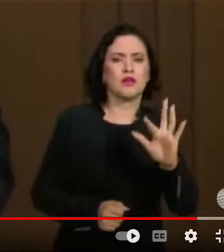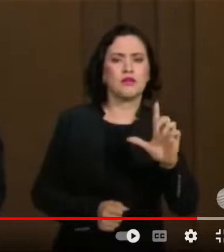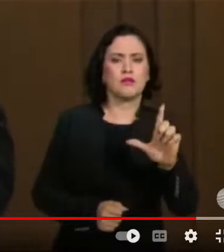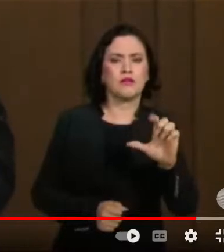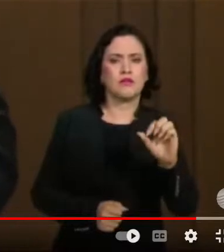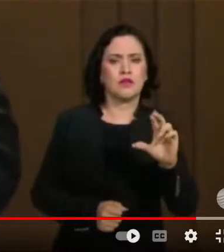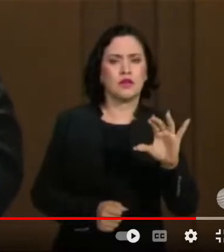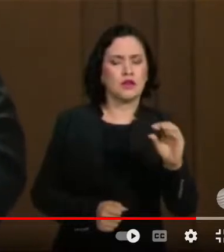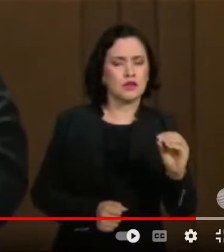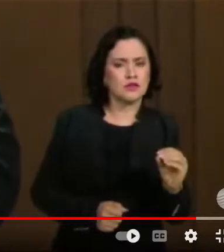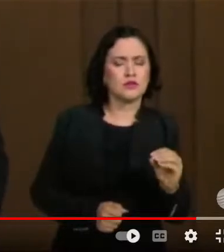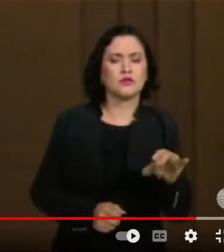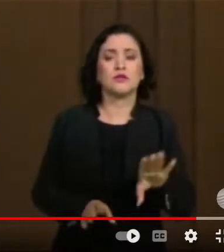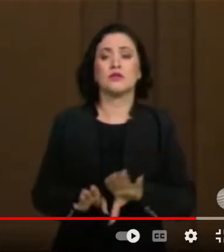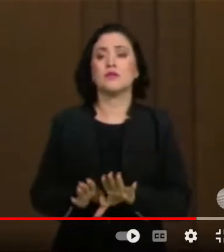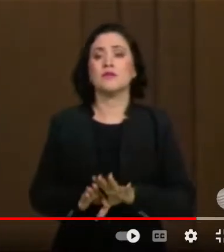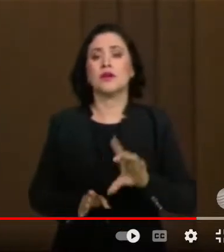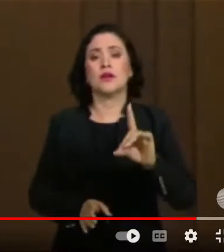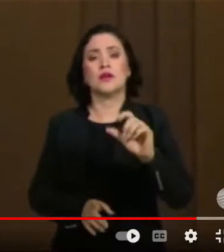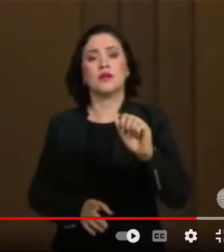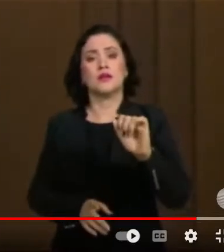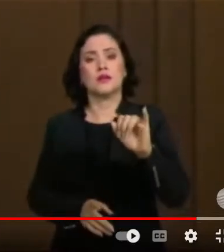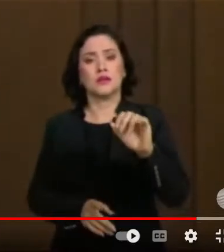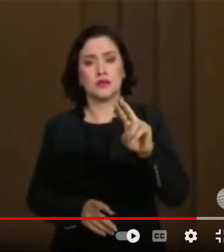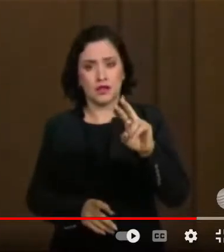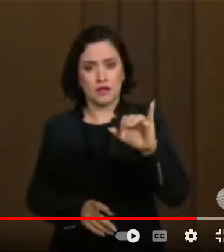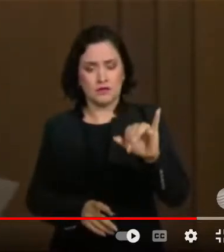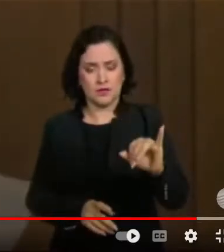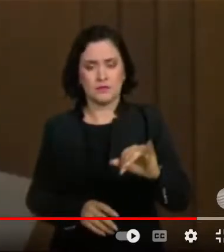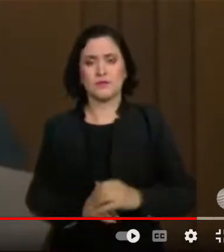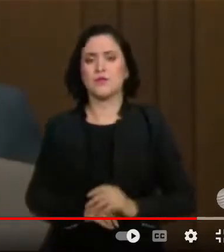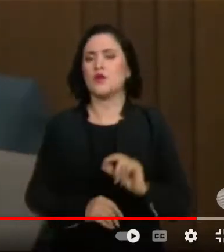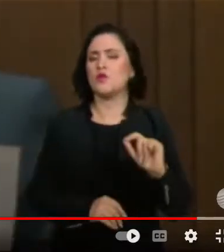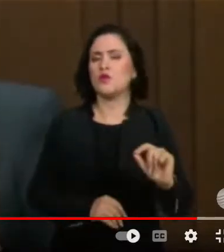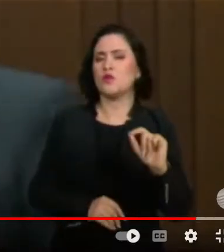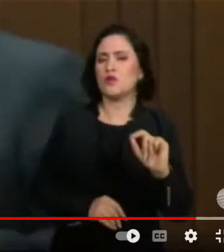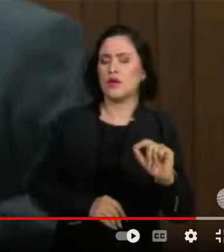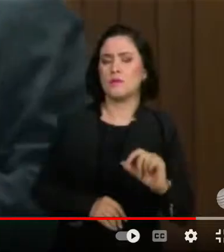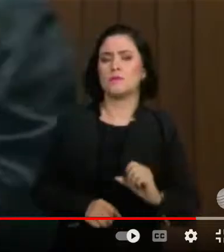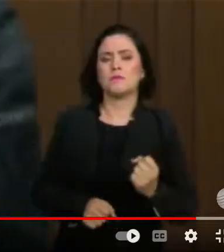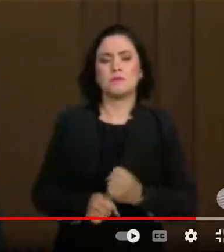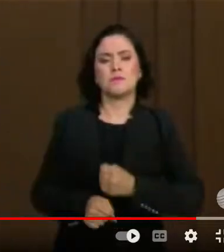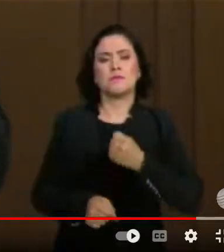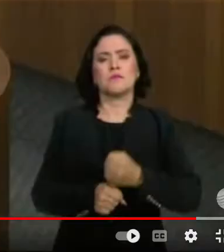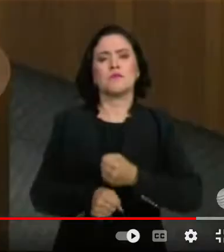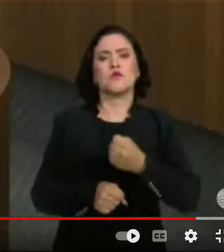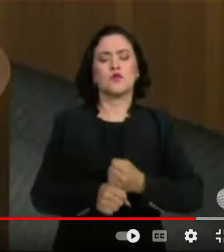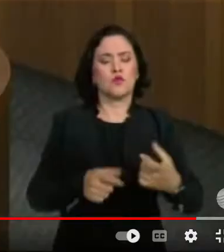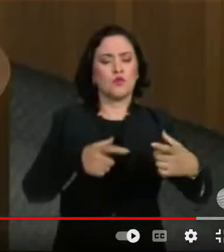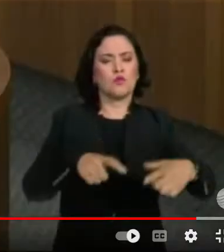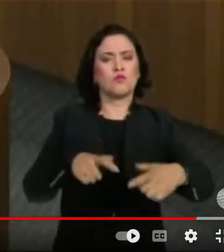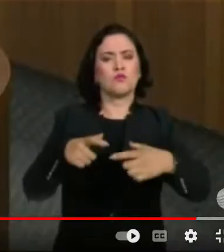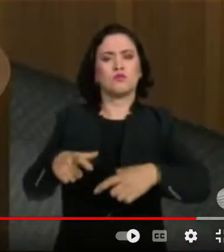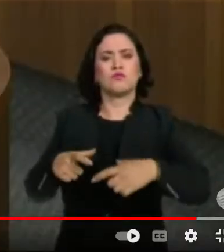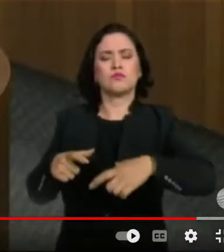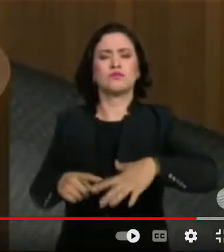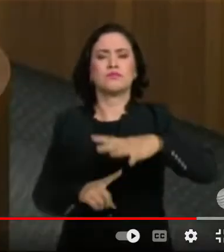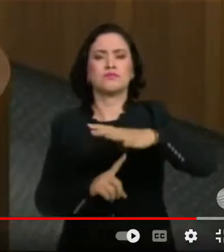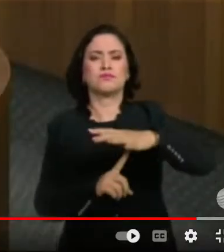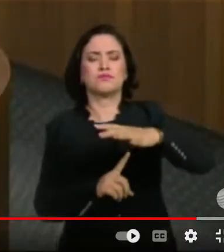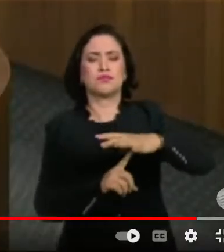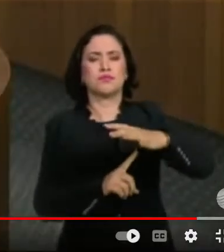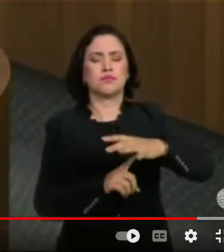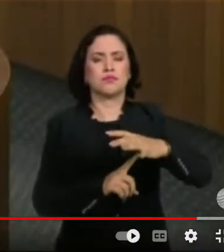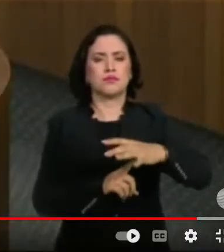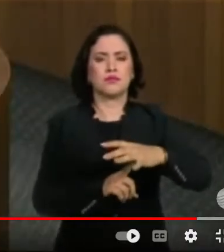é a construção do parque de exposição da cidade de Bacabal, feita pelo governo do Estado, pelo governador